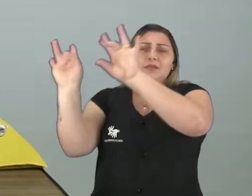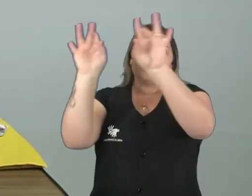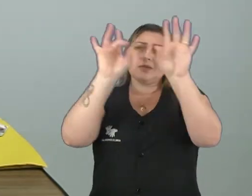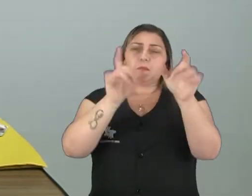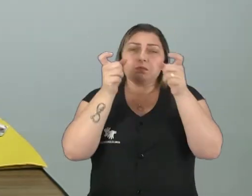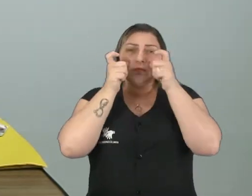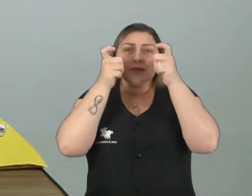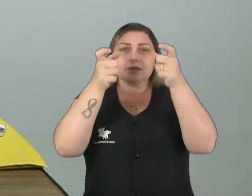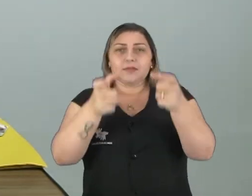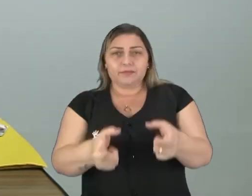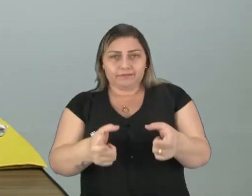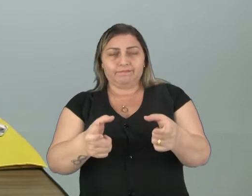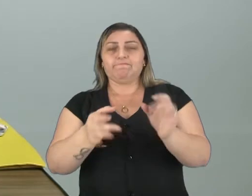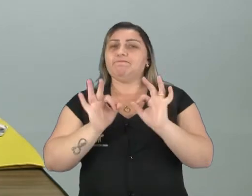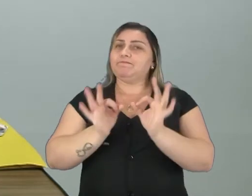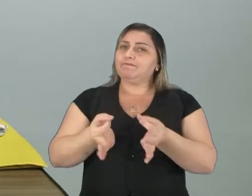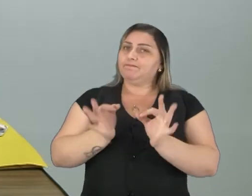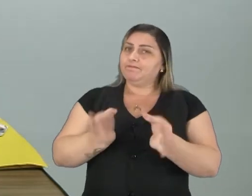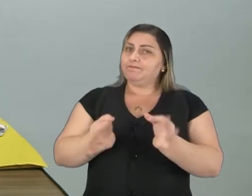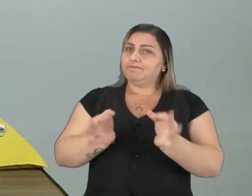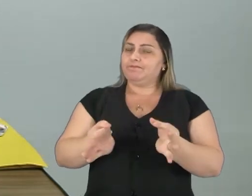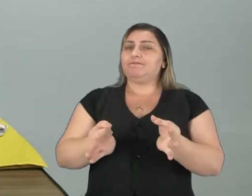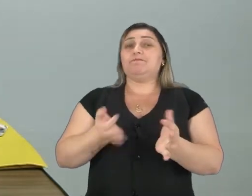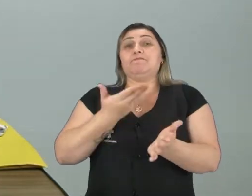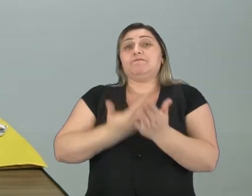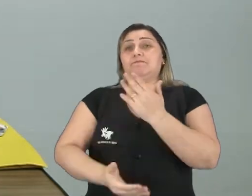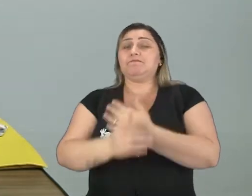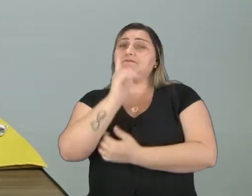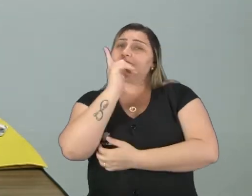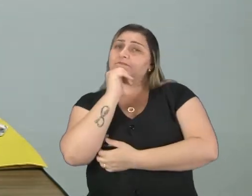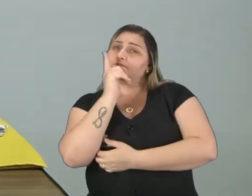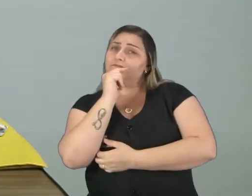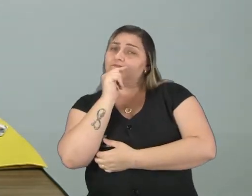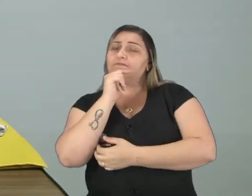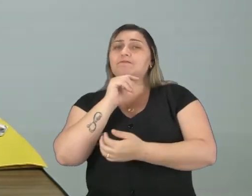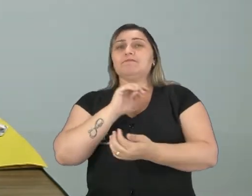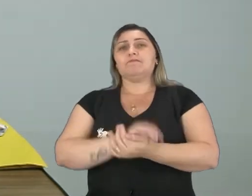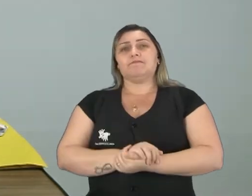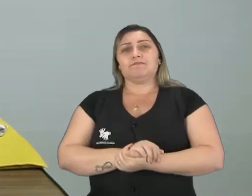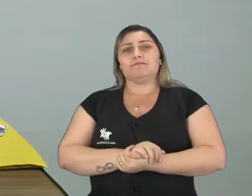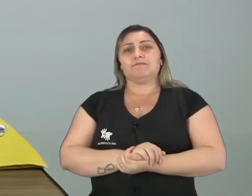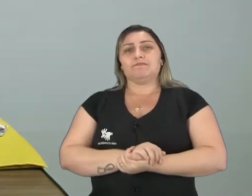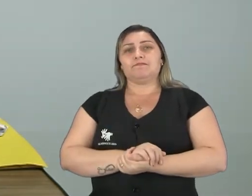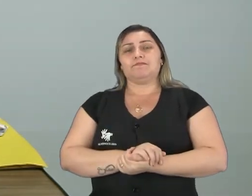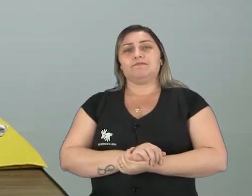mais atento, certo? Para não desperdiçarmos tanta água,